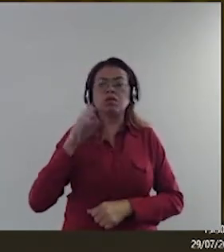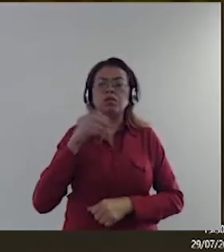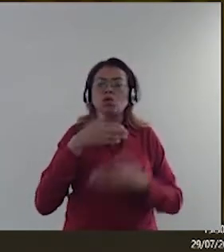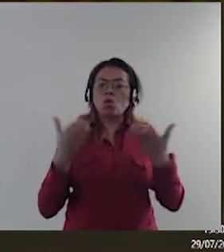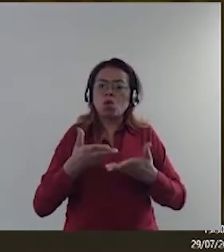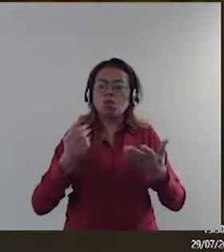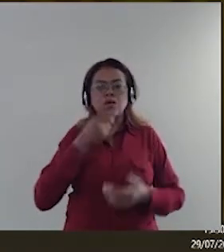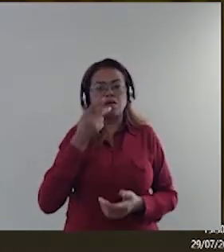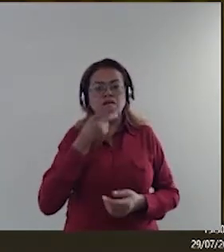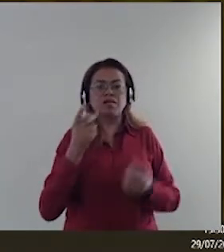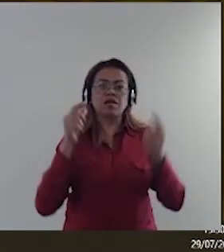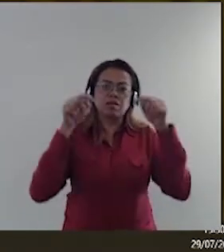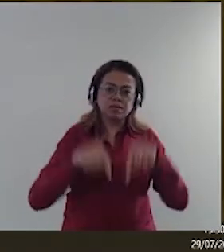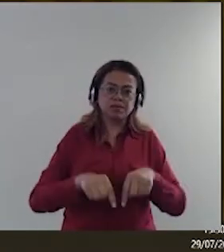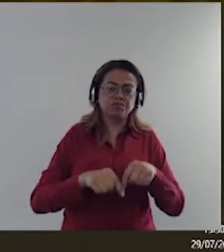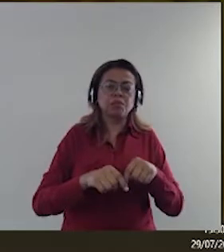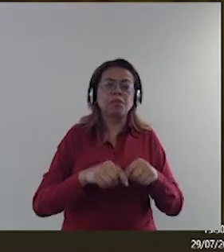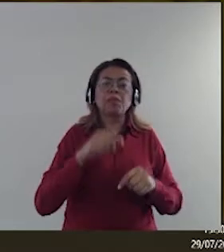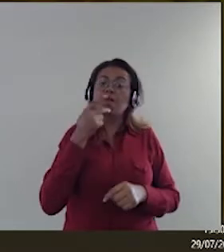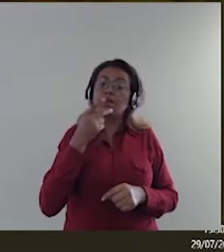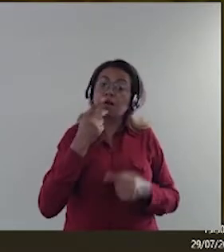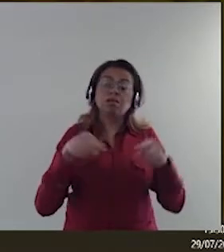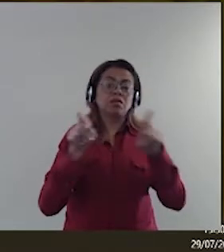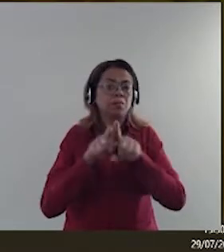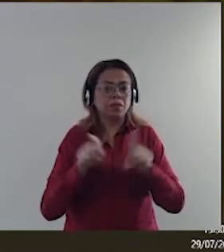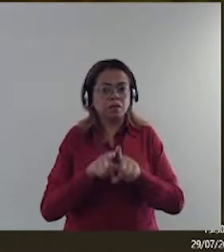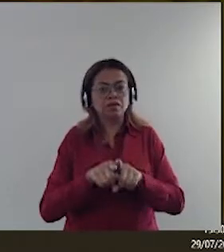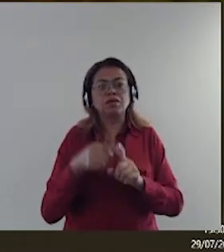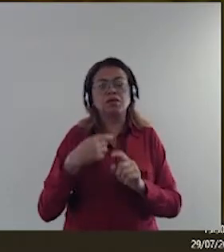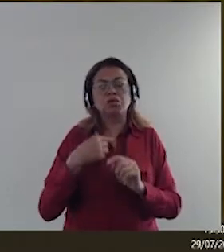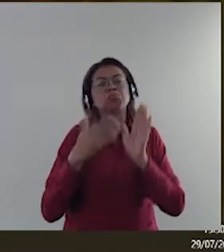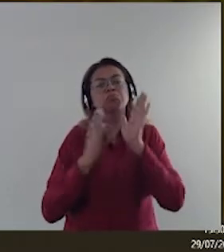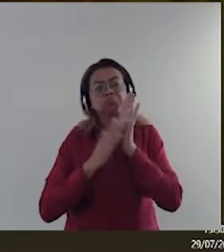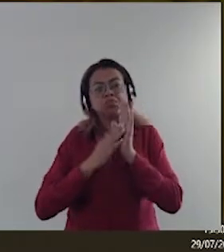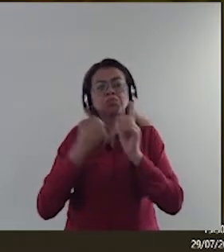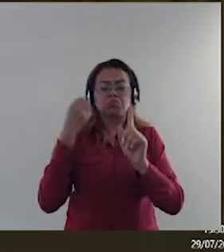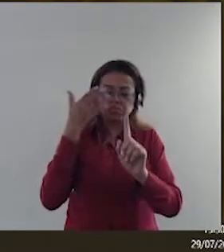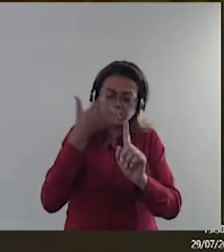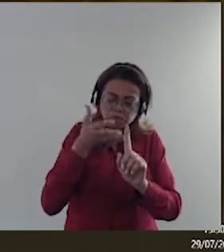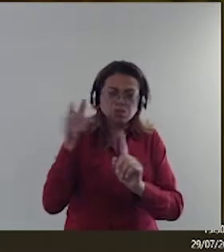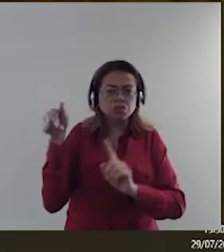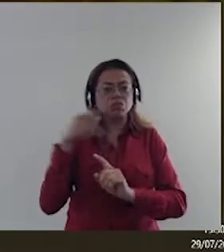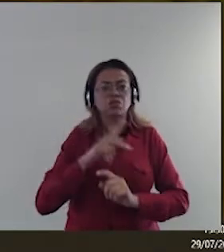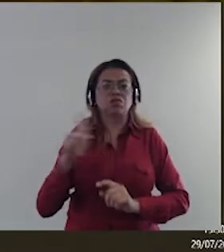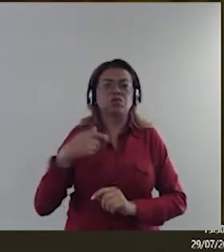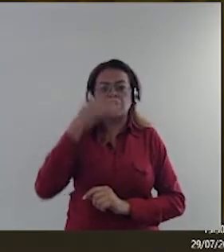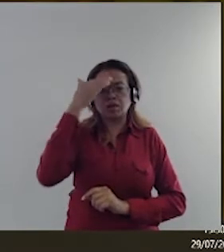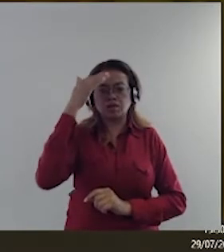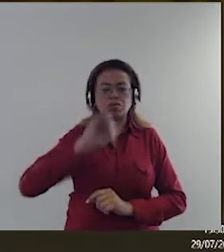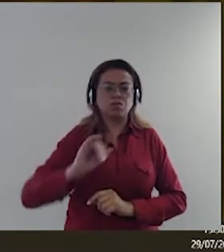manifestação, registro a minha admiração pelos professores e agradeço pela oportunidade.